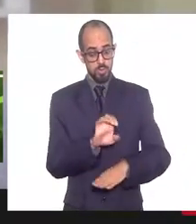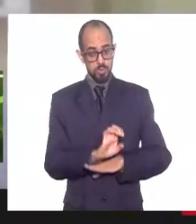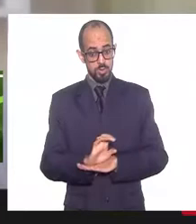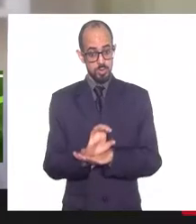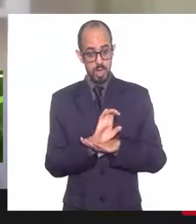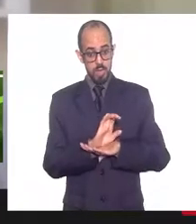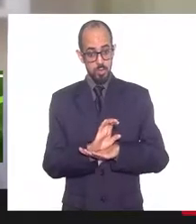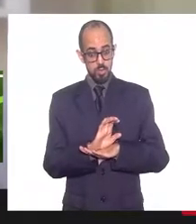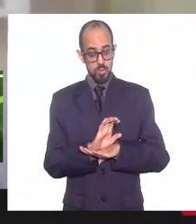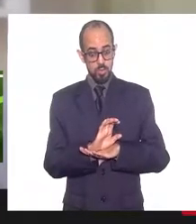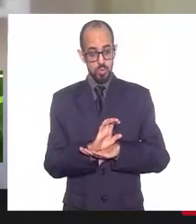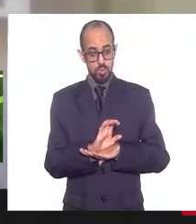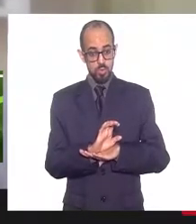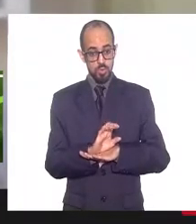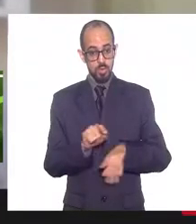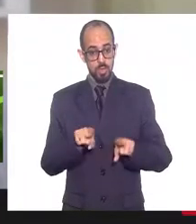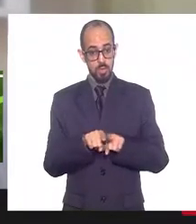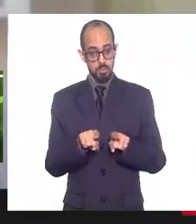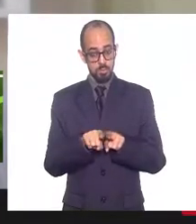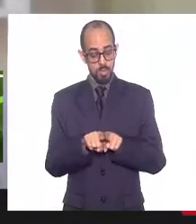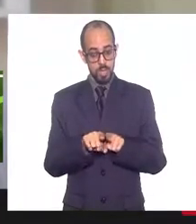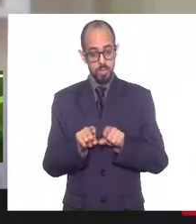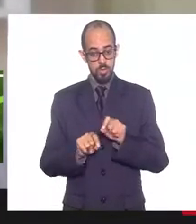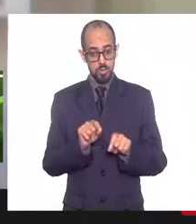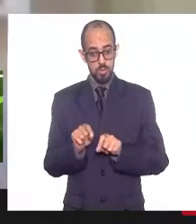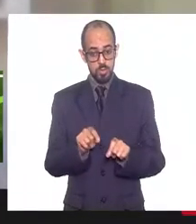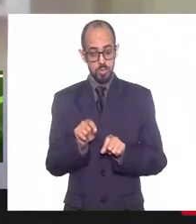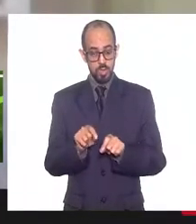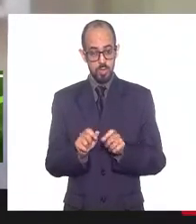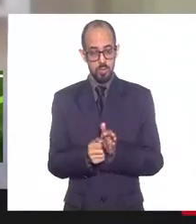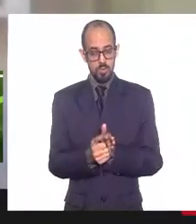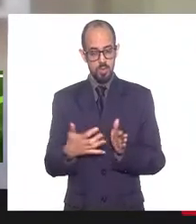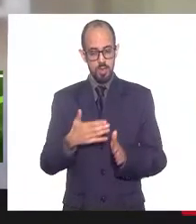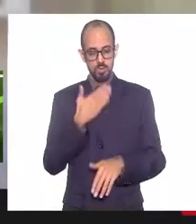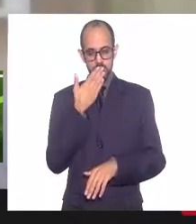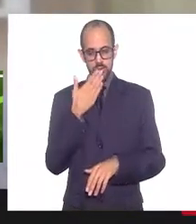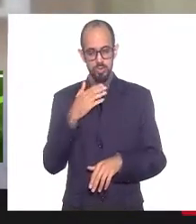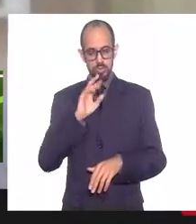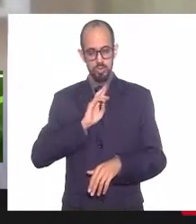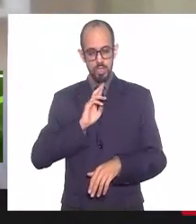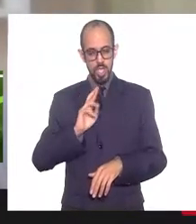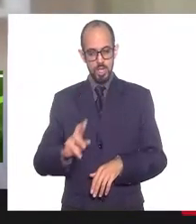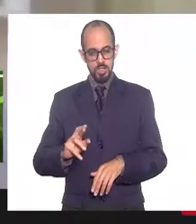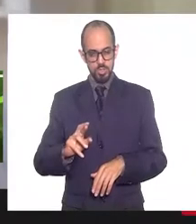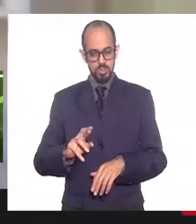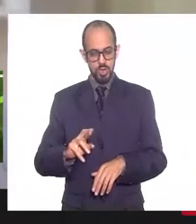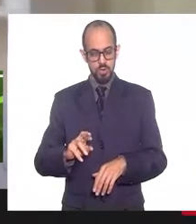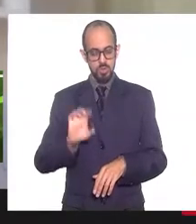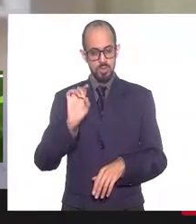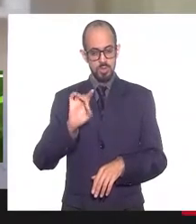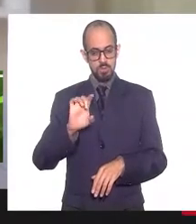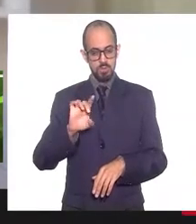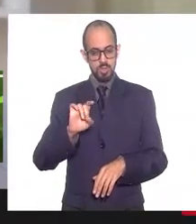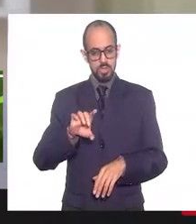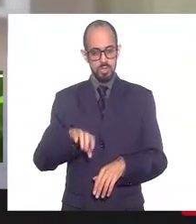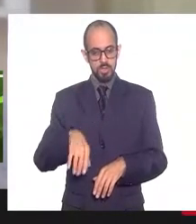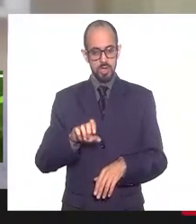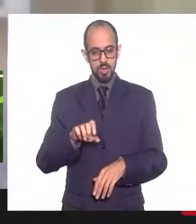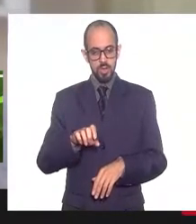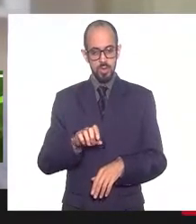espaços, e a presença de diversos tipos de religiosidade, em especial as